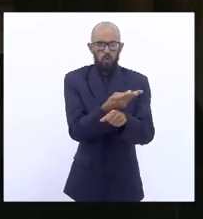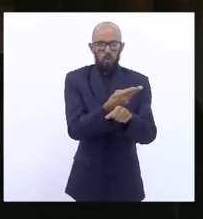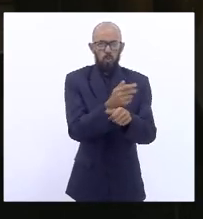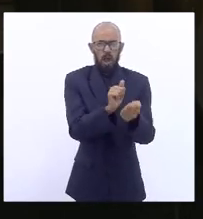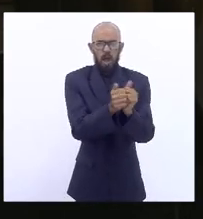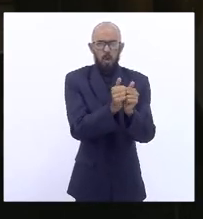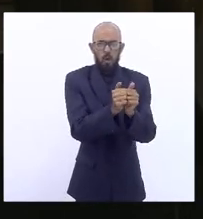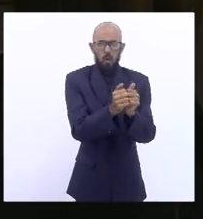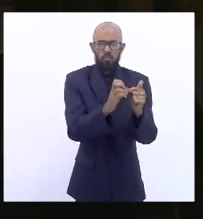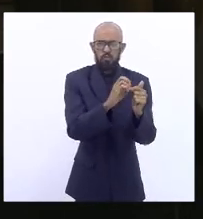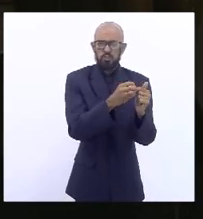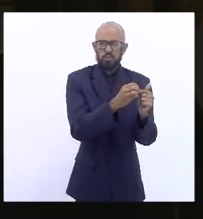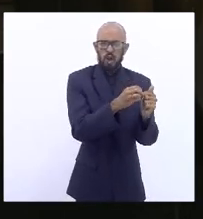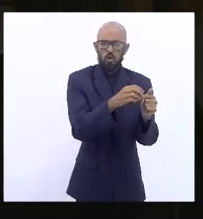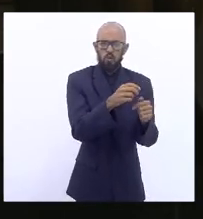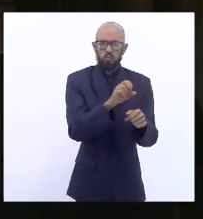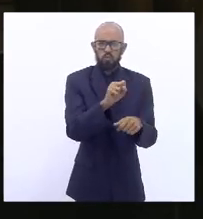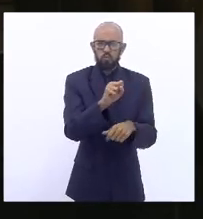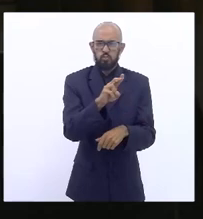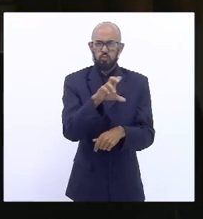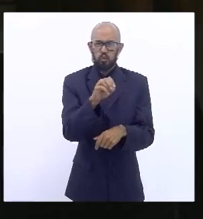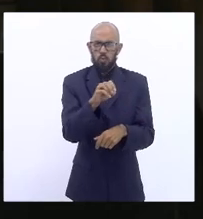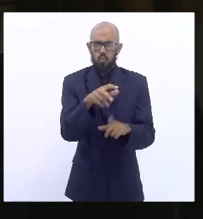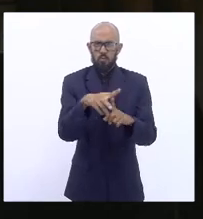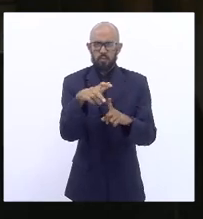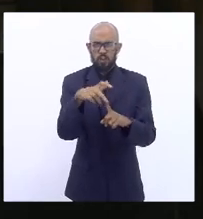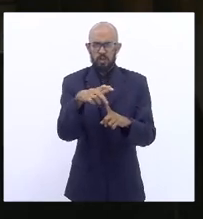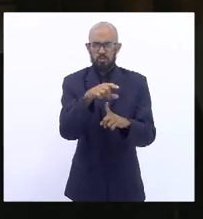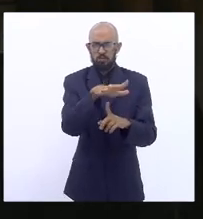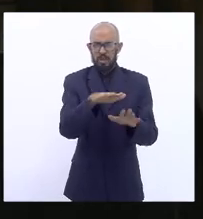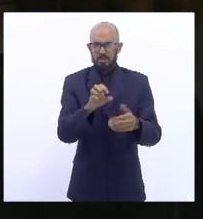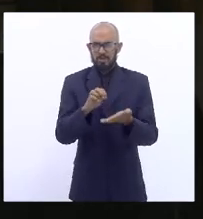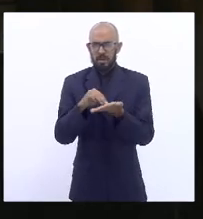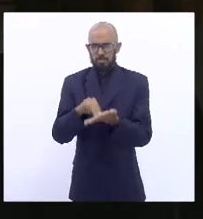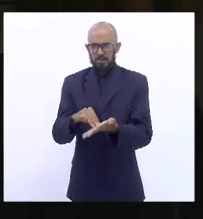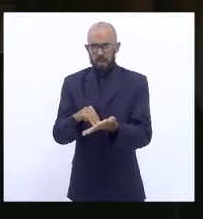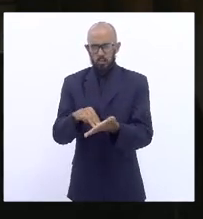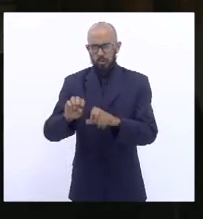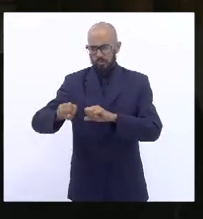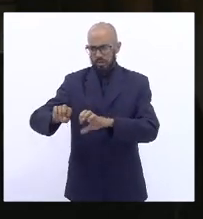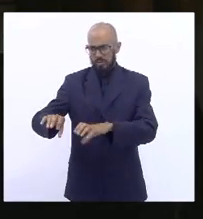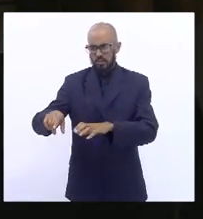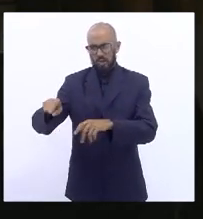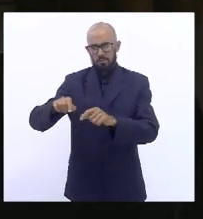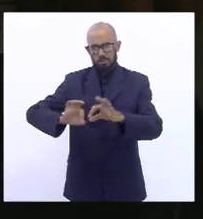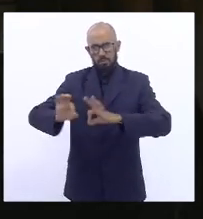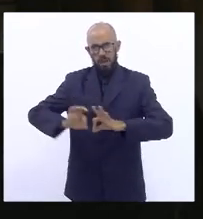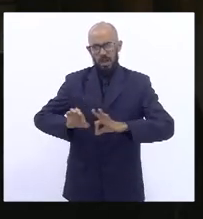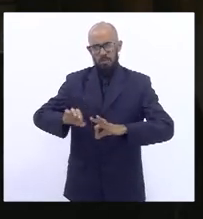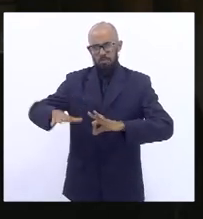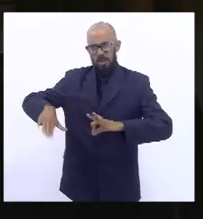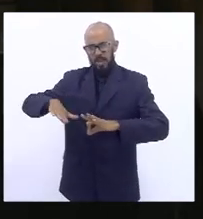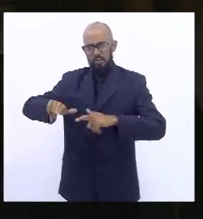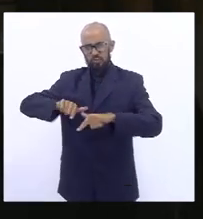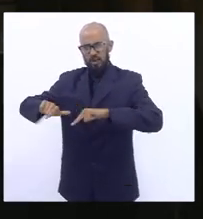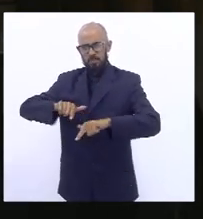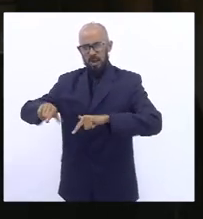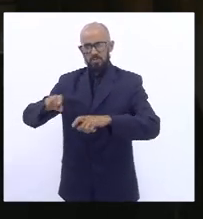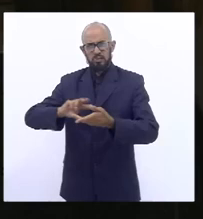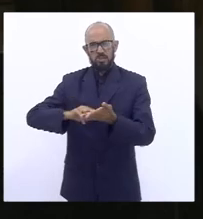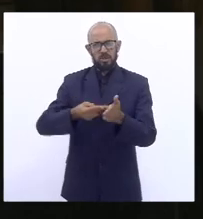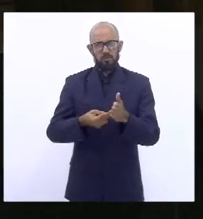suco. E se a gente tem que... Se a missão da educação é preparar a pessoa para o mercado de trabalho, significa dizer que a